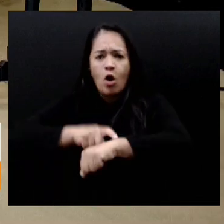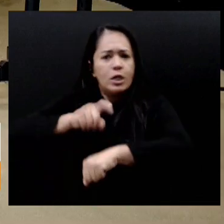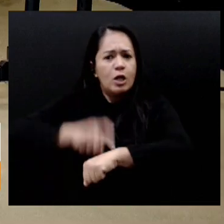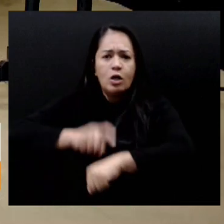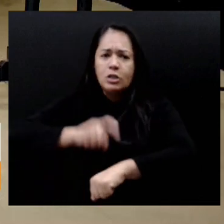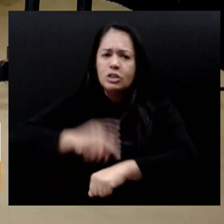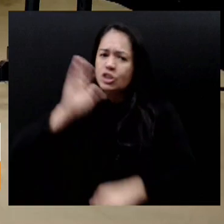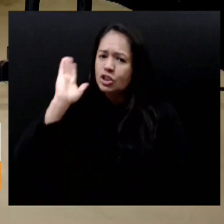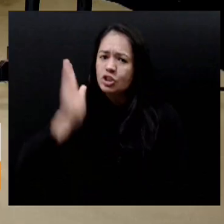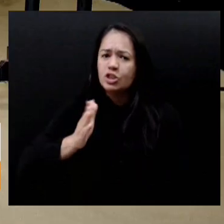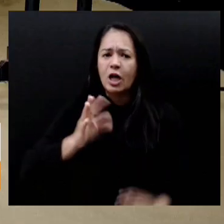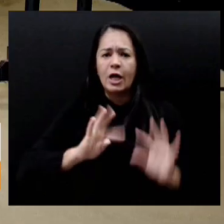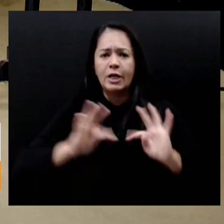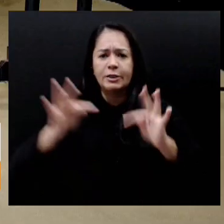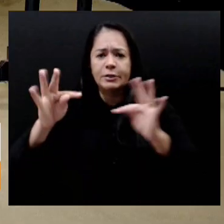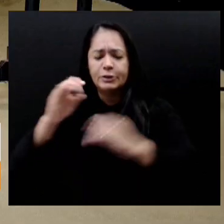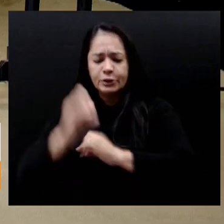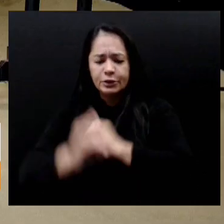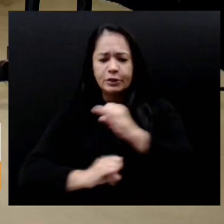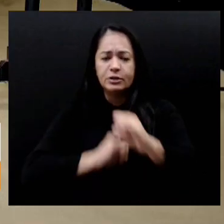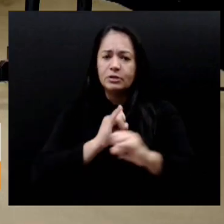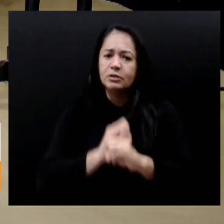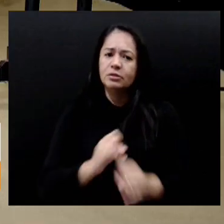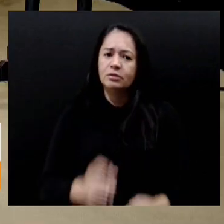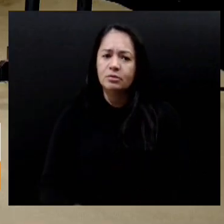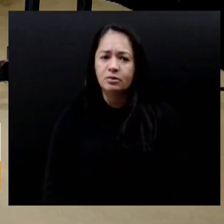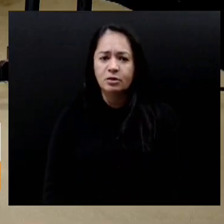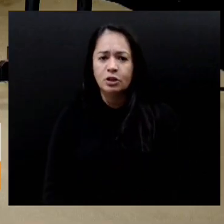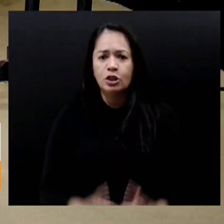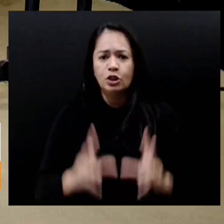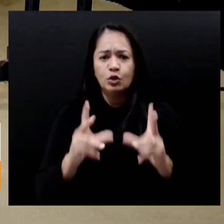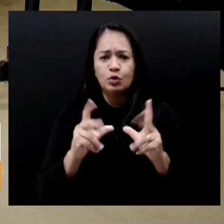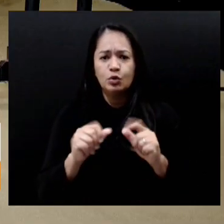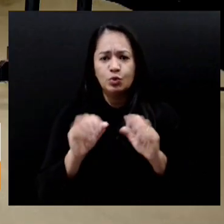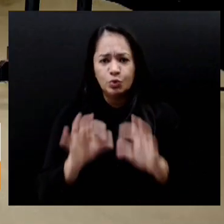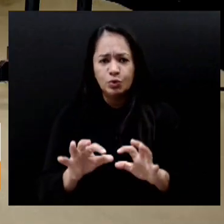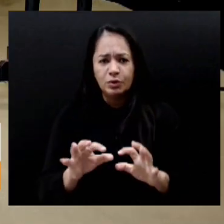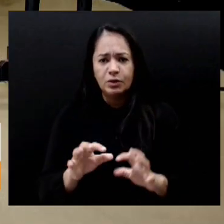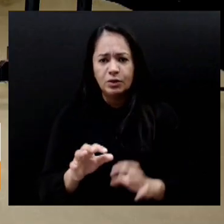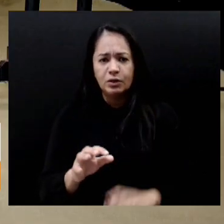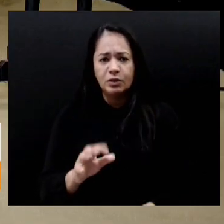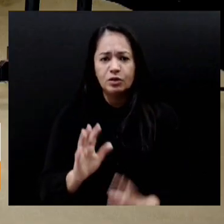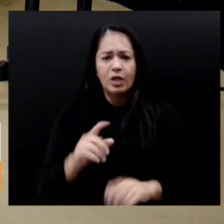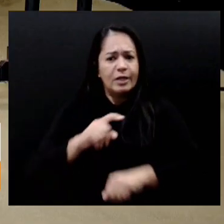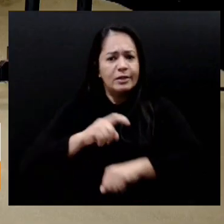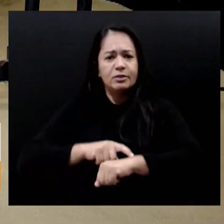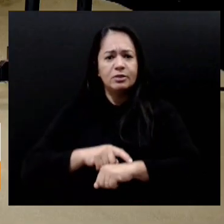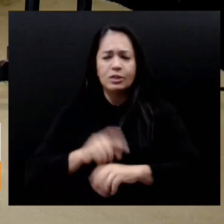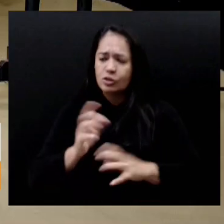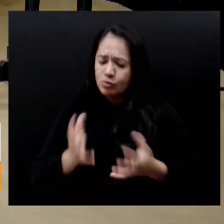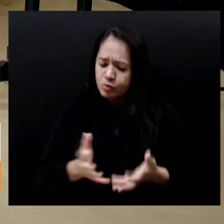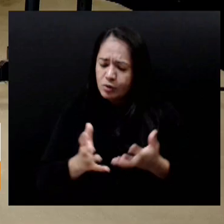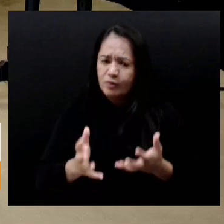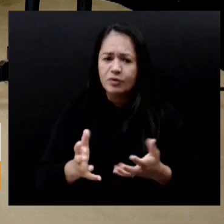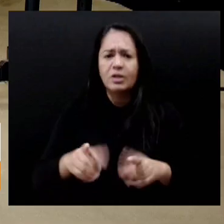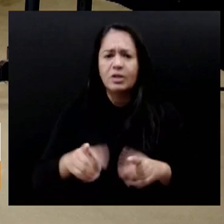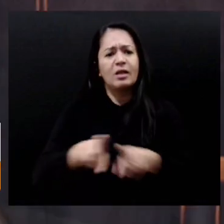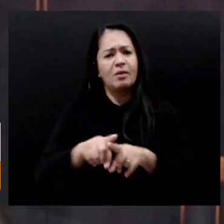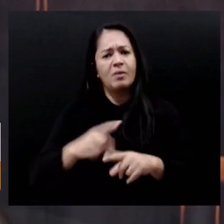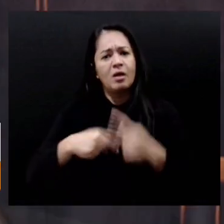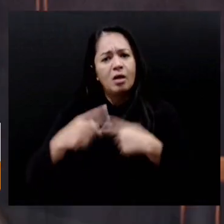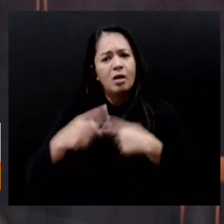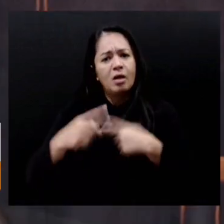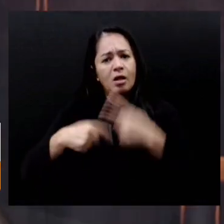tecnologia, a internet, toda essa coisa automática, ela contribui para a evolução da raiva?